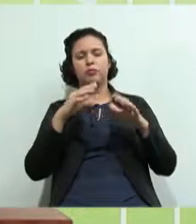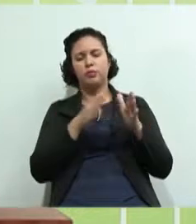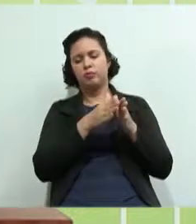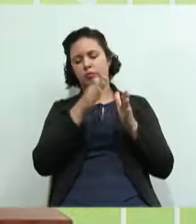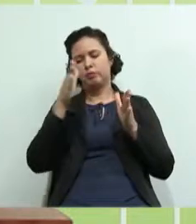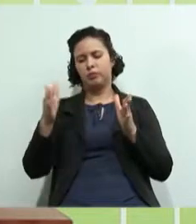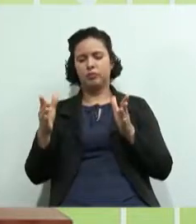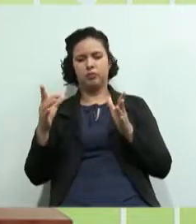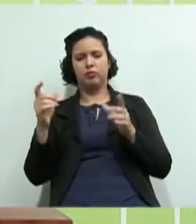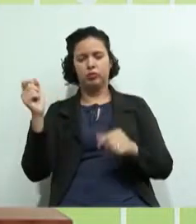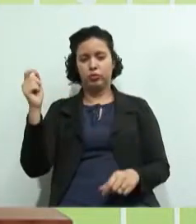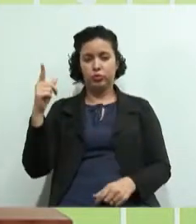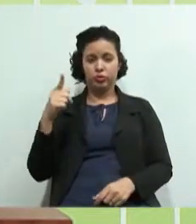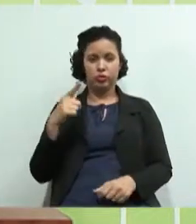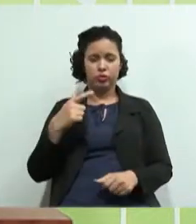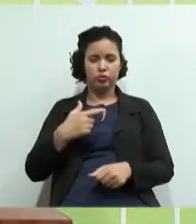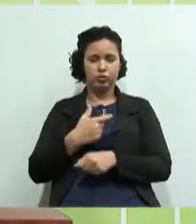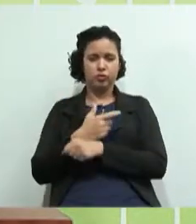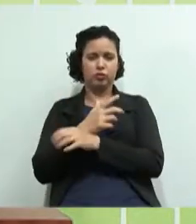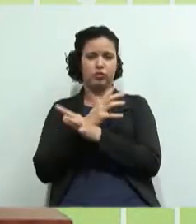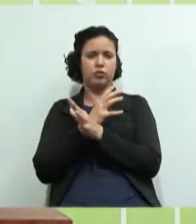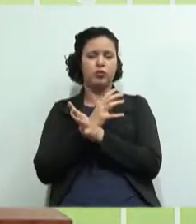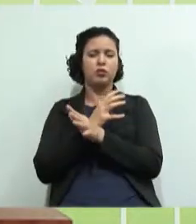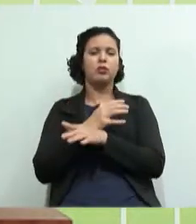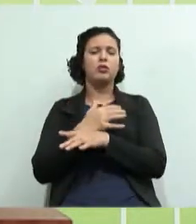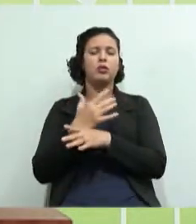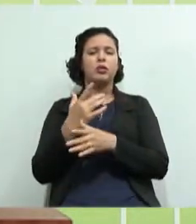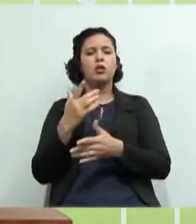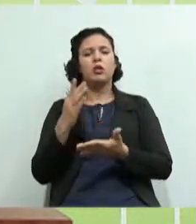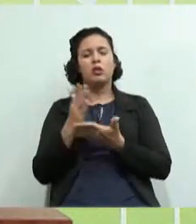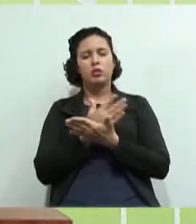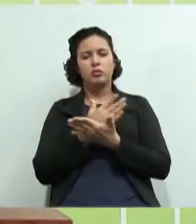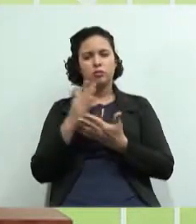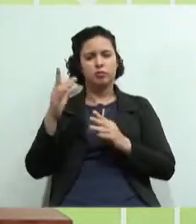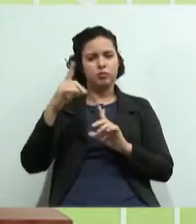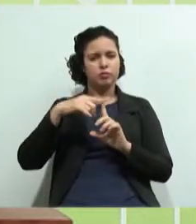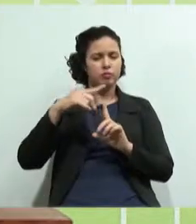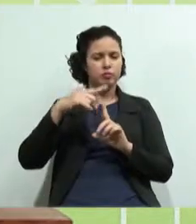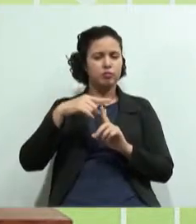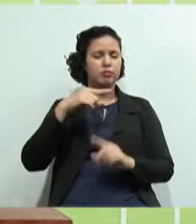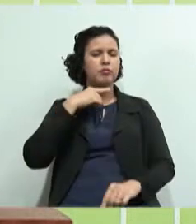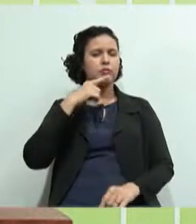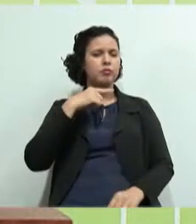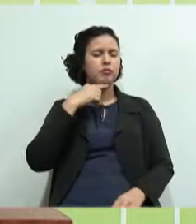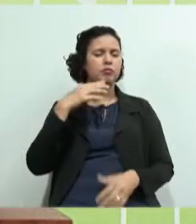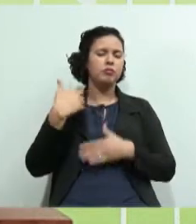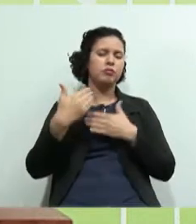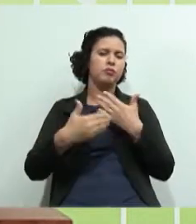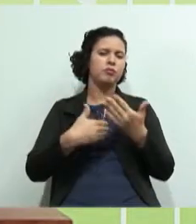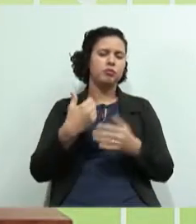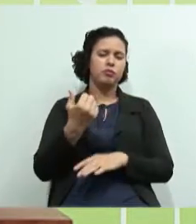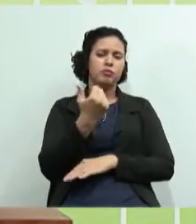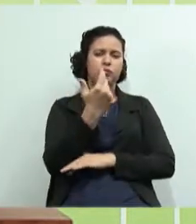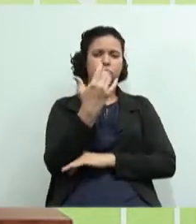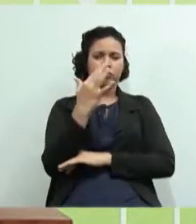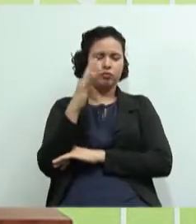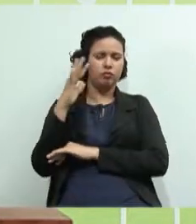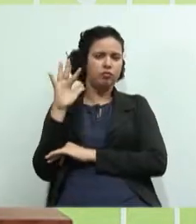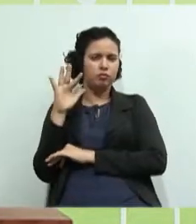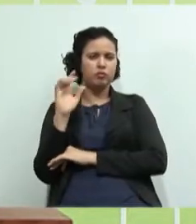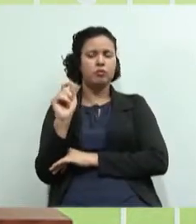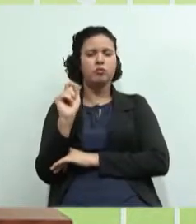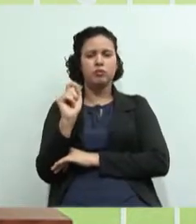grande de chuvas. E existem tipos de plantações que não consegue se desenvolver quando nós estamos na época